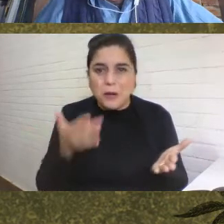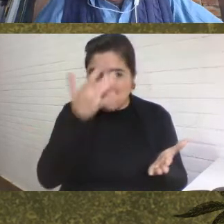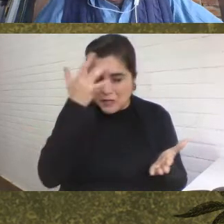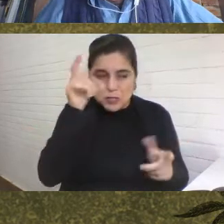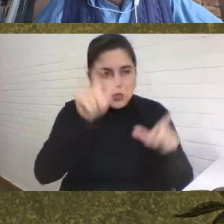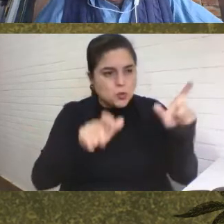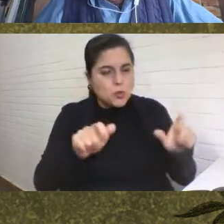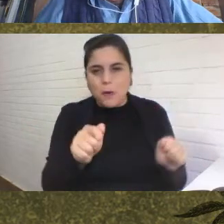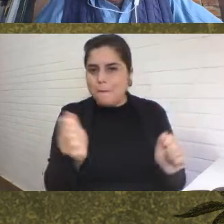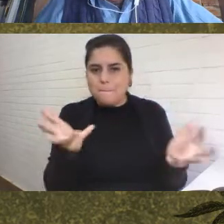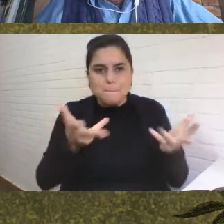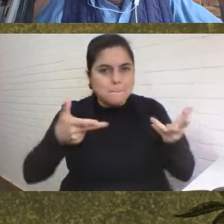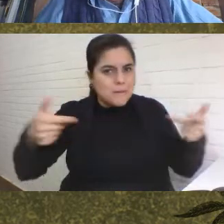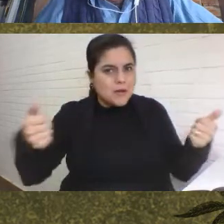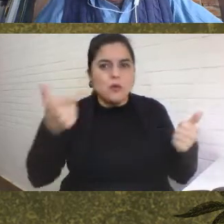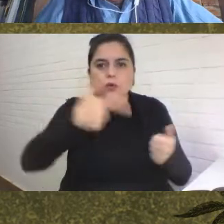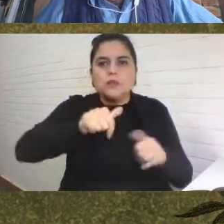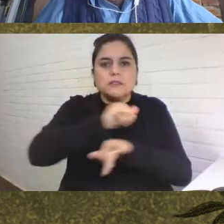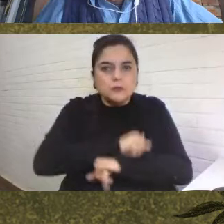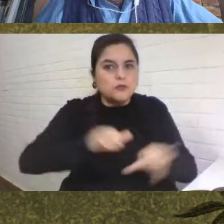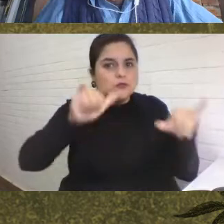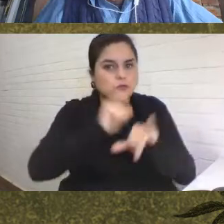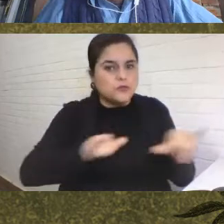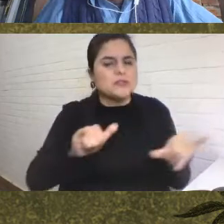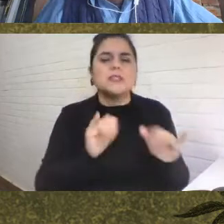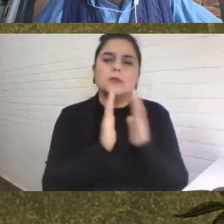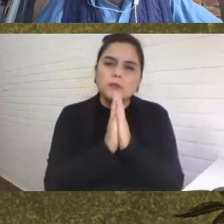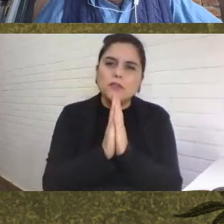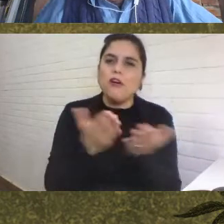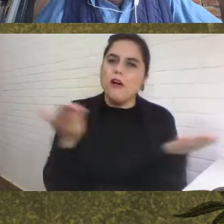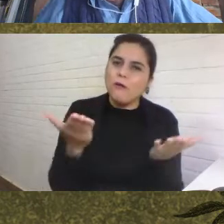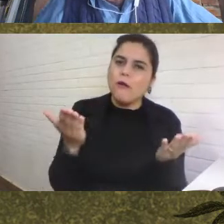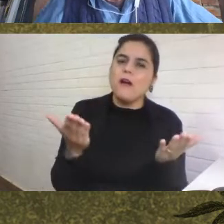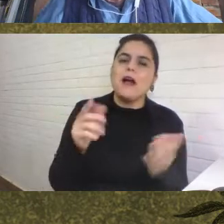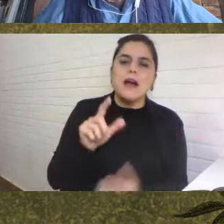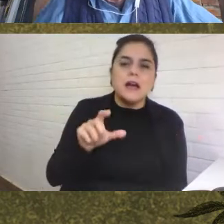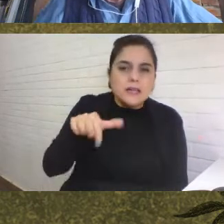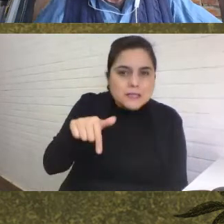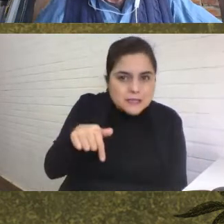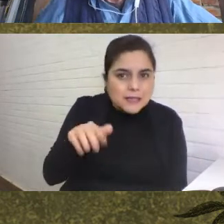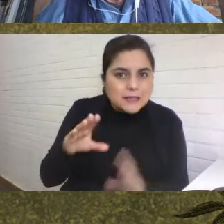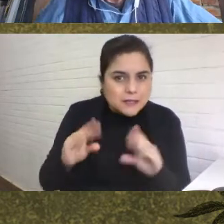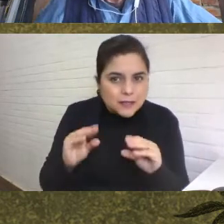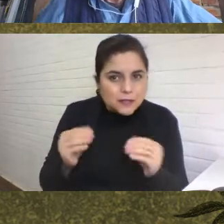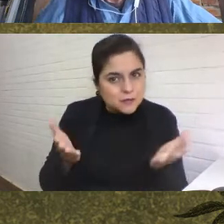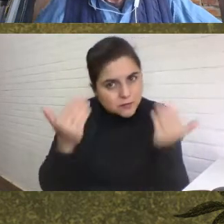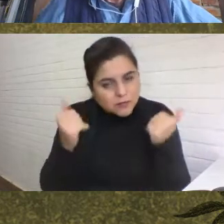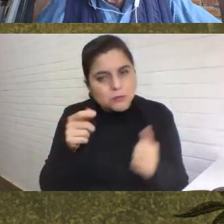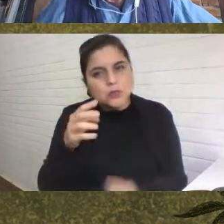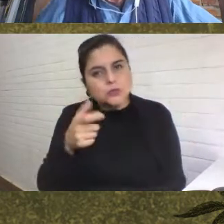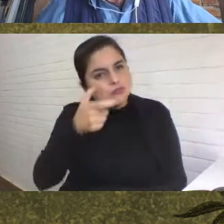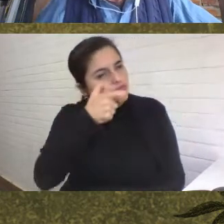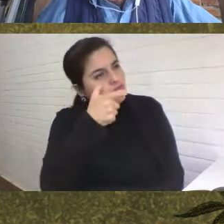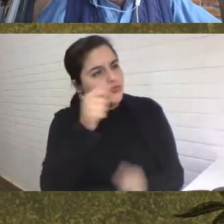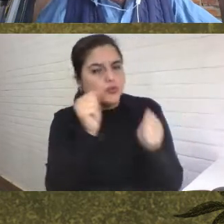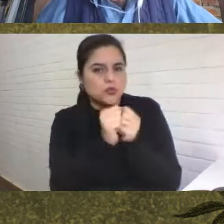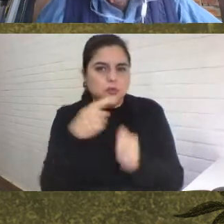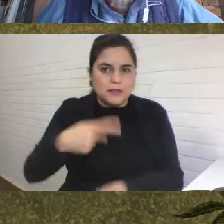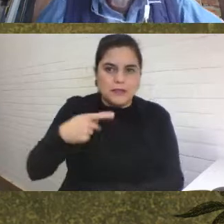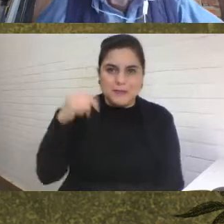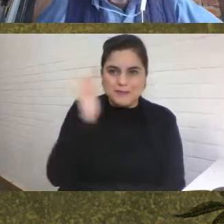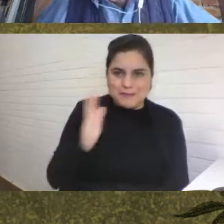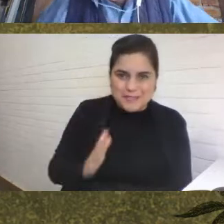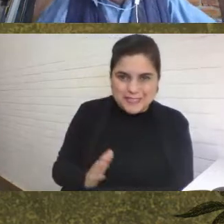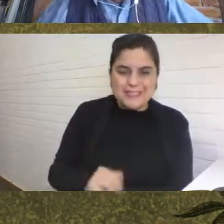a divulgação mais uma vez, mas acompanhe a mesa de encerramento às 19 horas aqui no Brasil. Obrigado, Augusto,